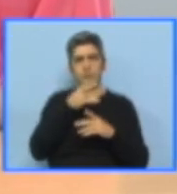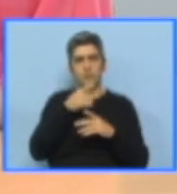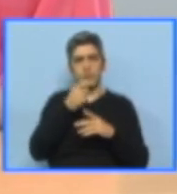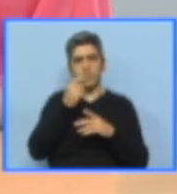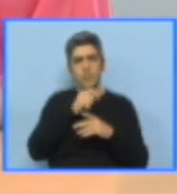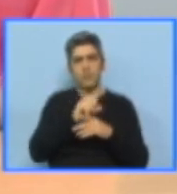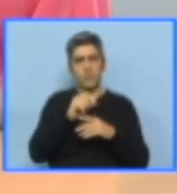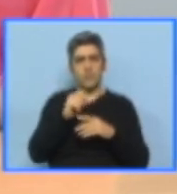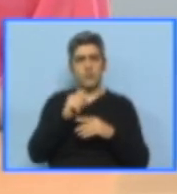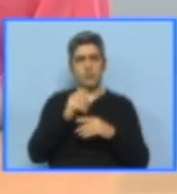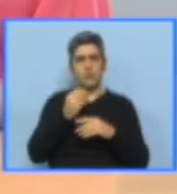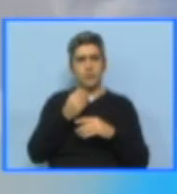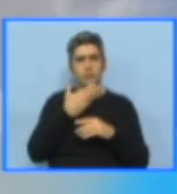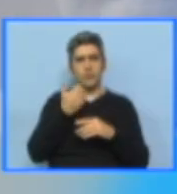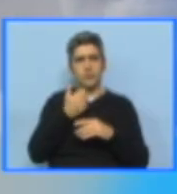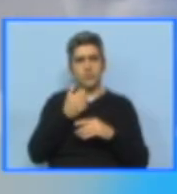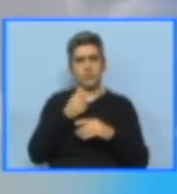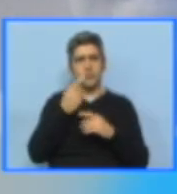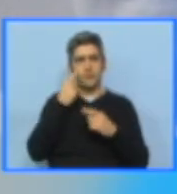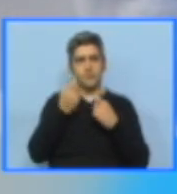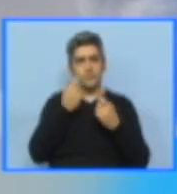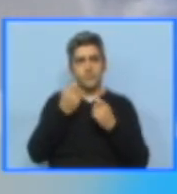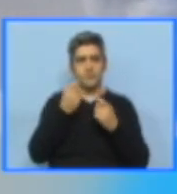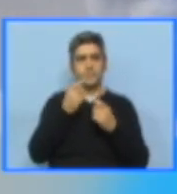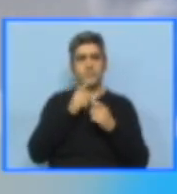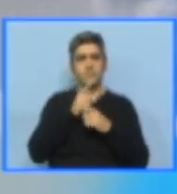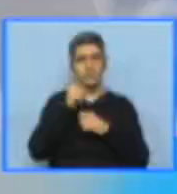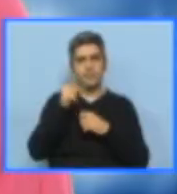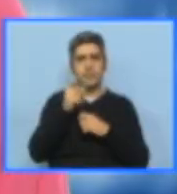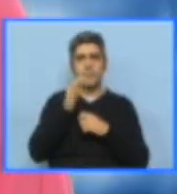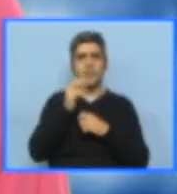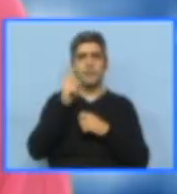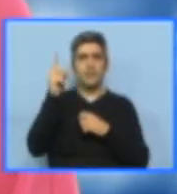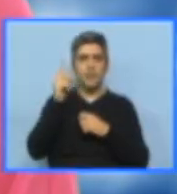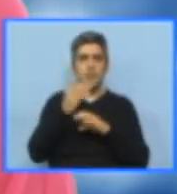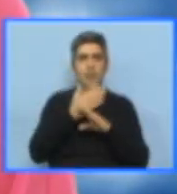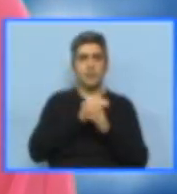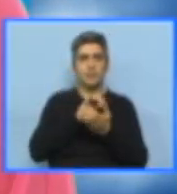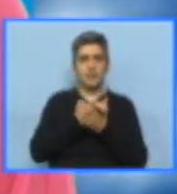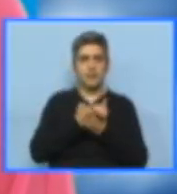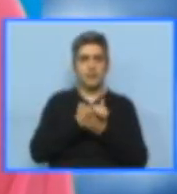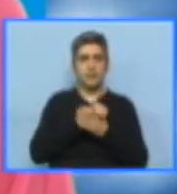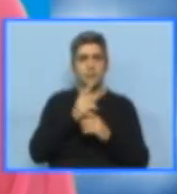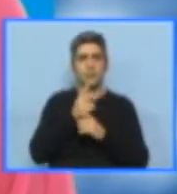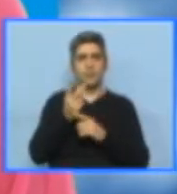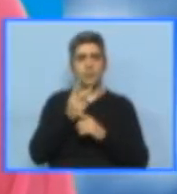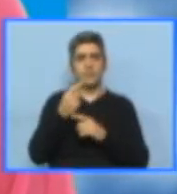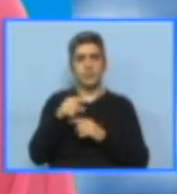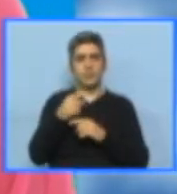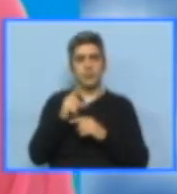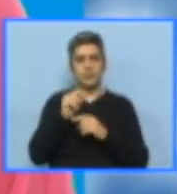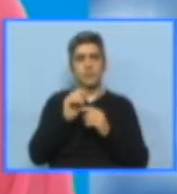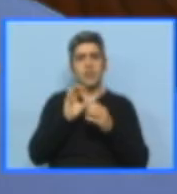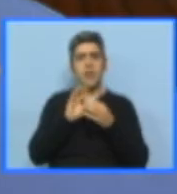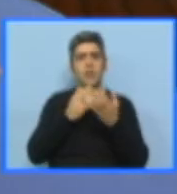muito bonito, esta procura da fé antes do casamento. Até porque os dois tinham também